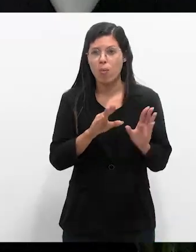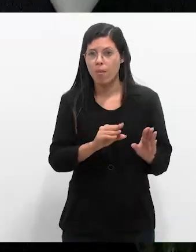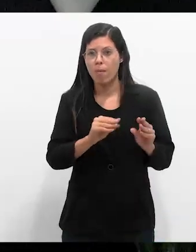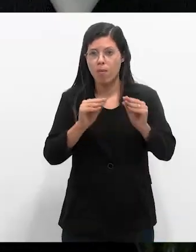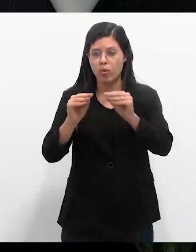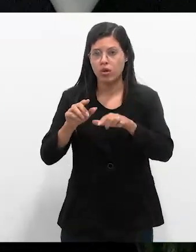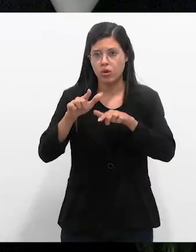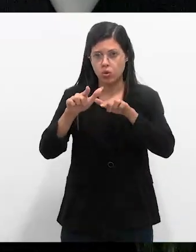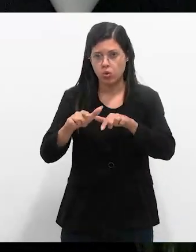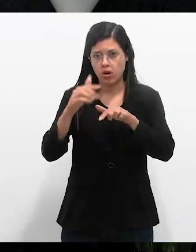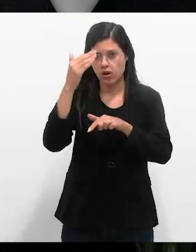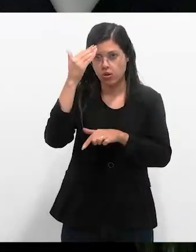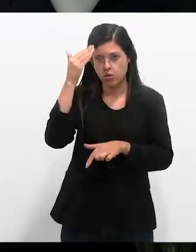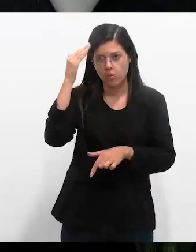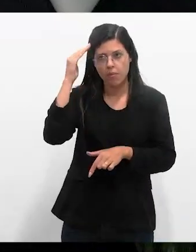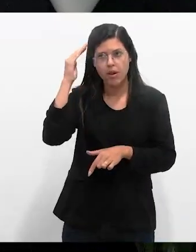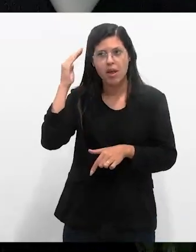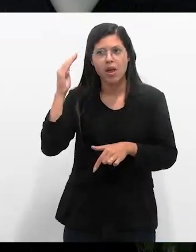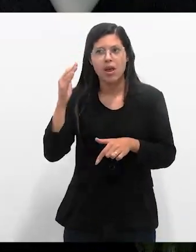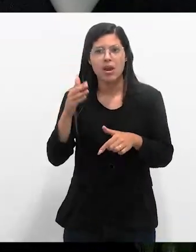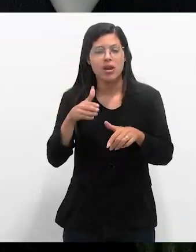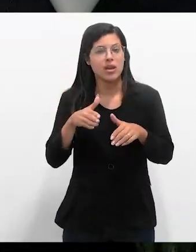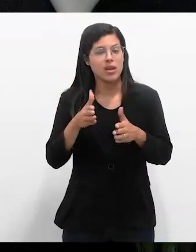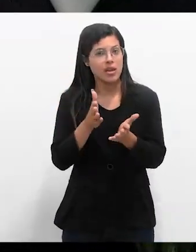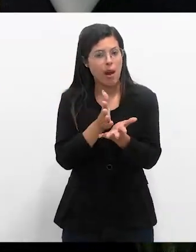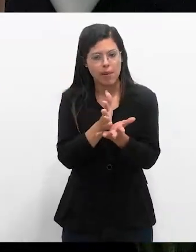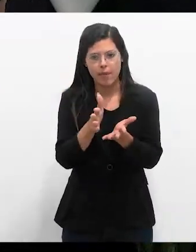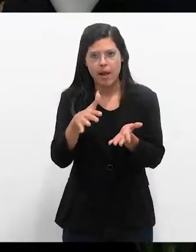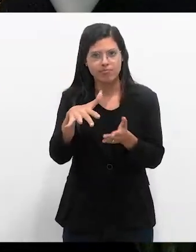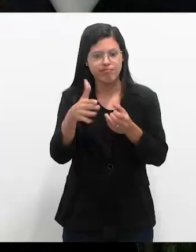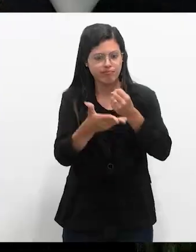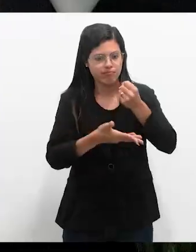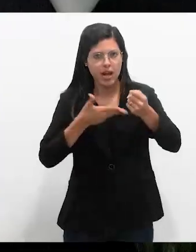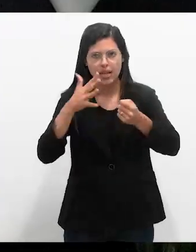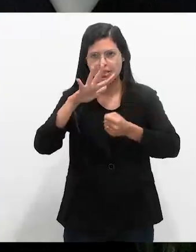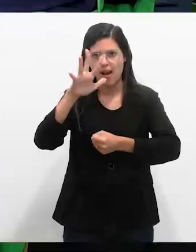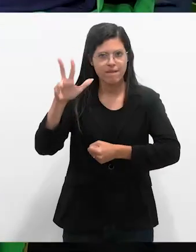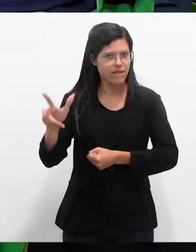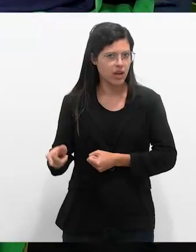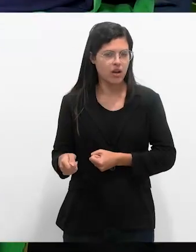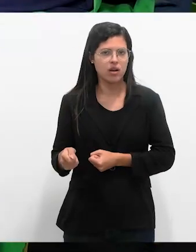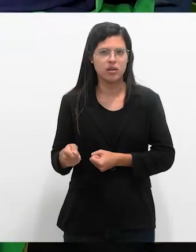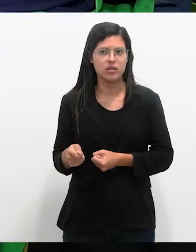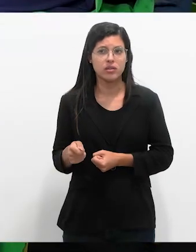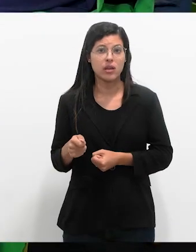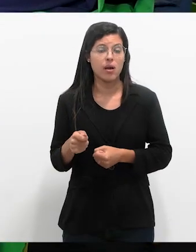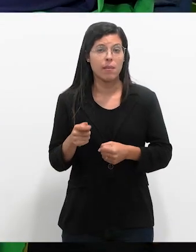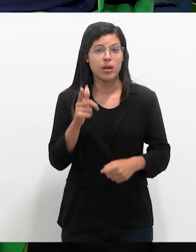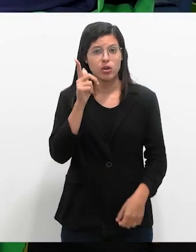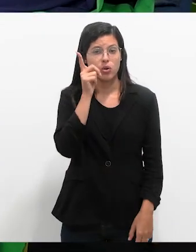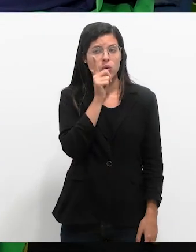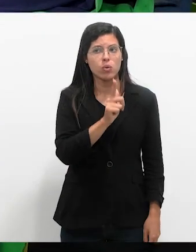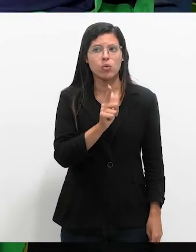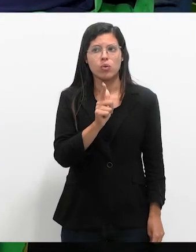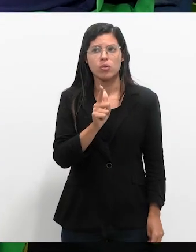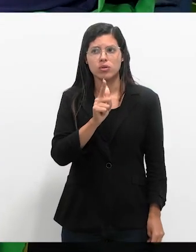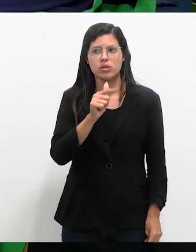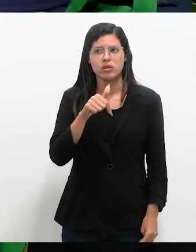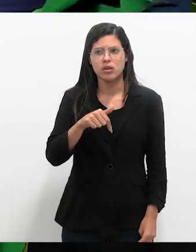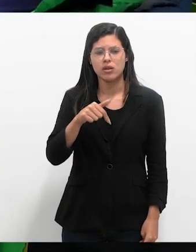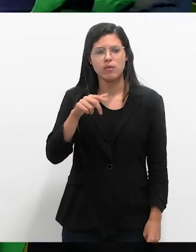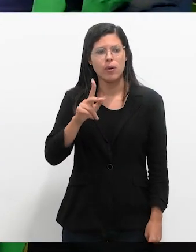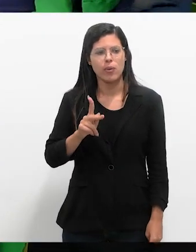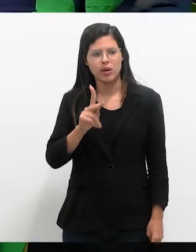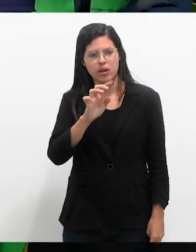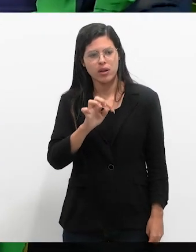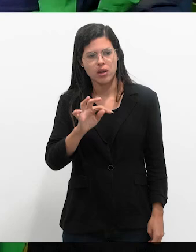do candomblé e abre para matrizes africanas. Para quê? Para que ele possa trazer o